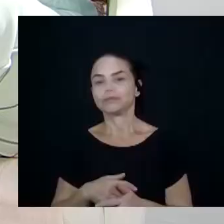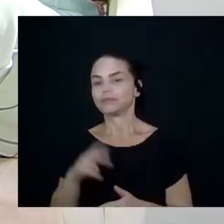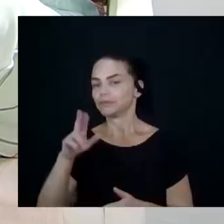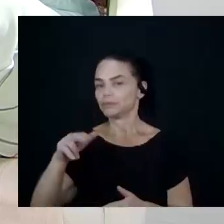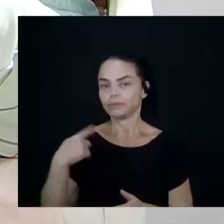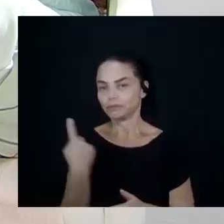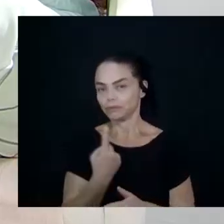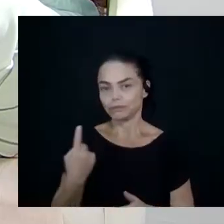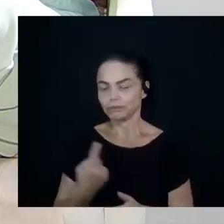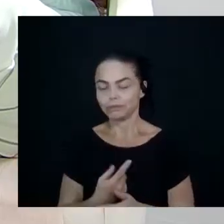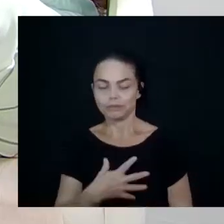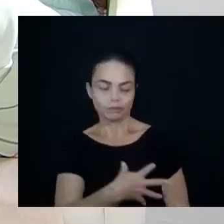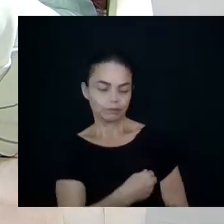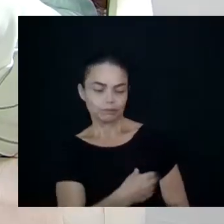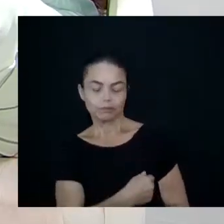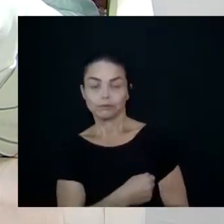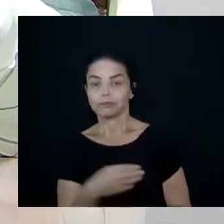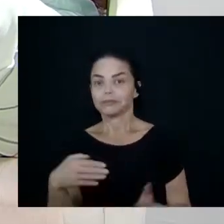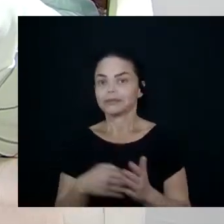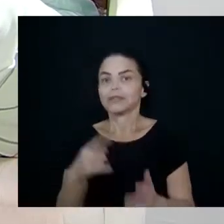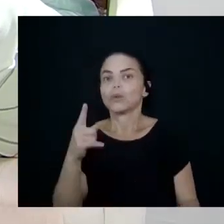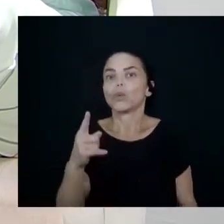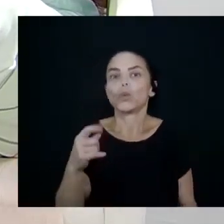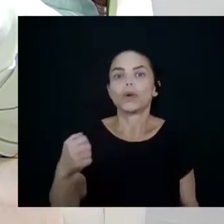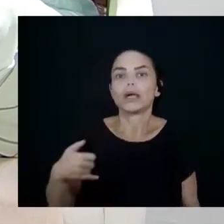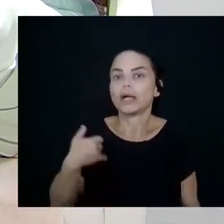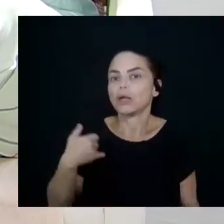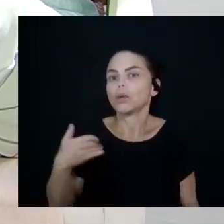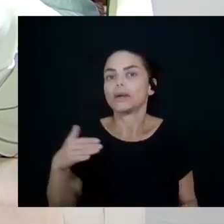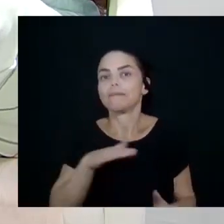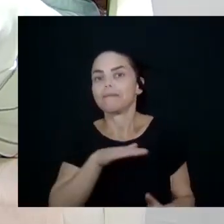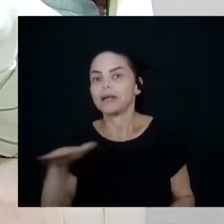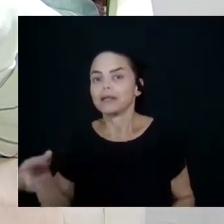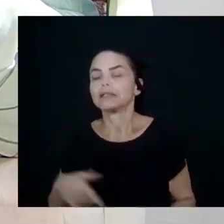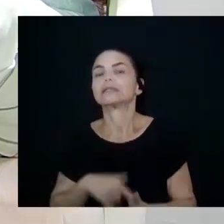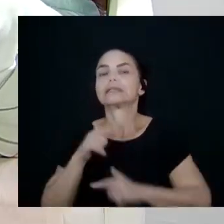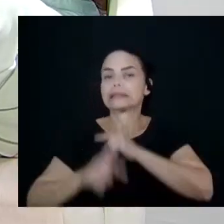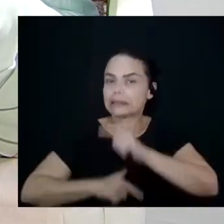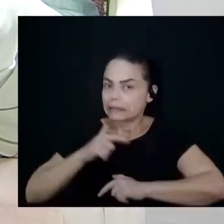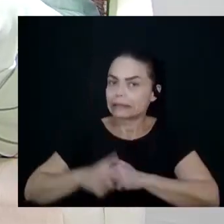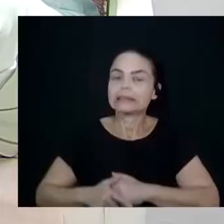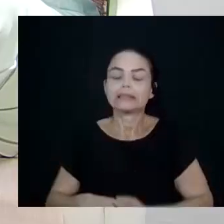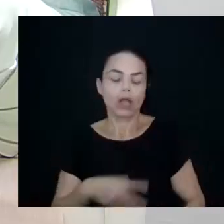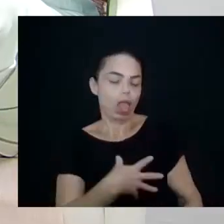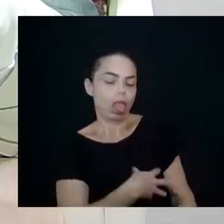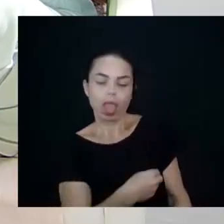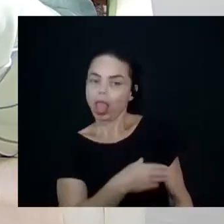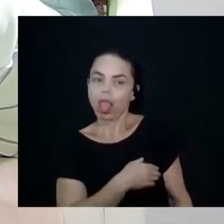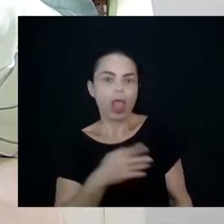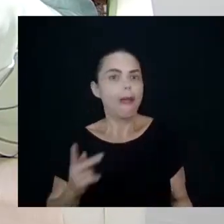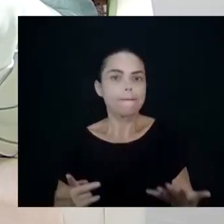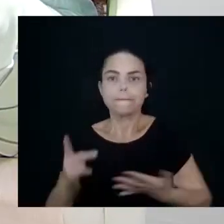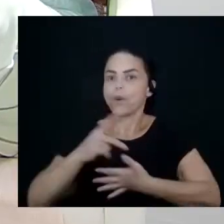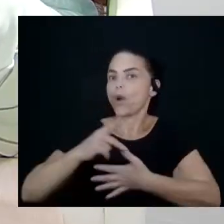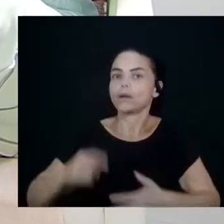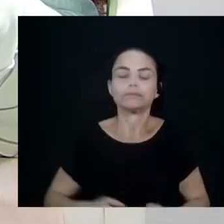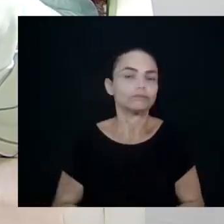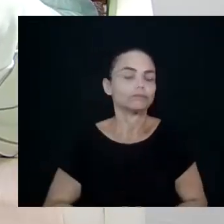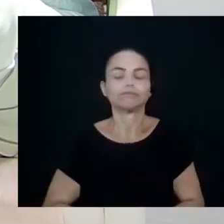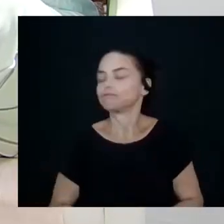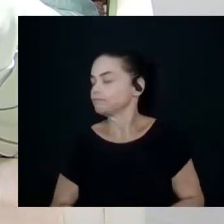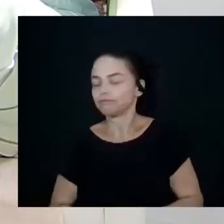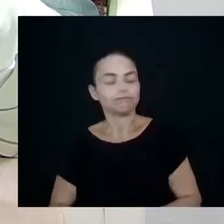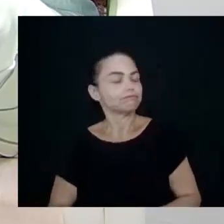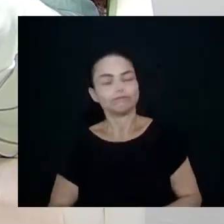deixei... Ela foi amamentada até 1 ano e meio. Então, assim, mesmo trabalhando, a amamentação foi uma coisa